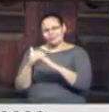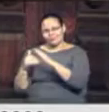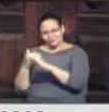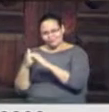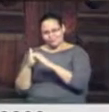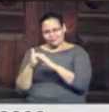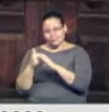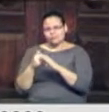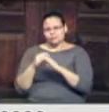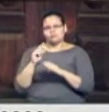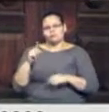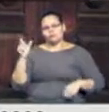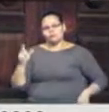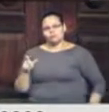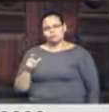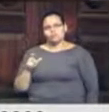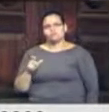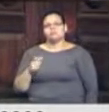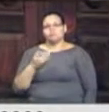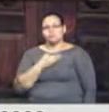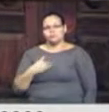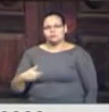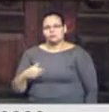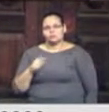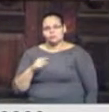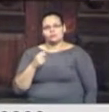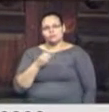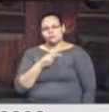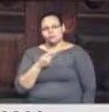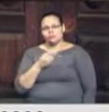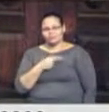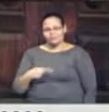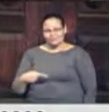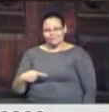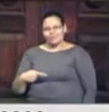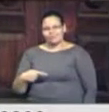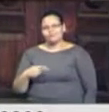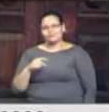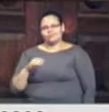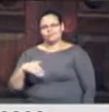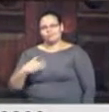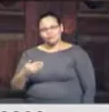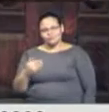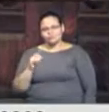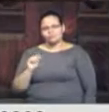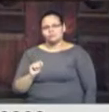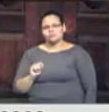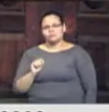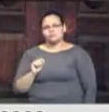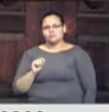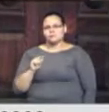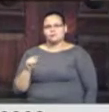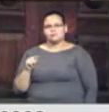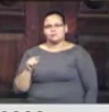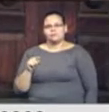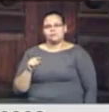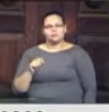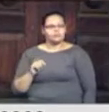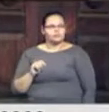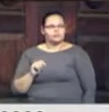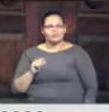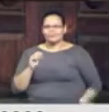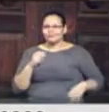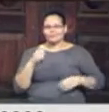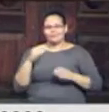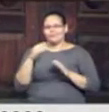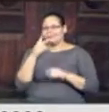mensagens, presidente em exercício André Siciliano, além de perversas e cruéis, estão sendo muito mal